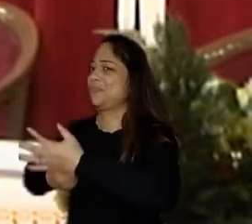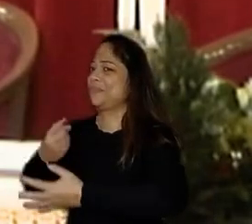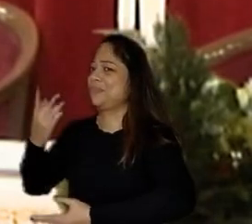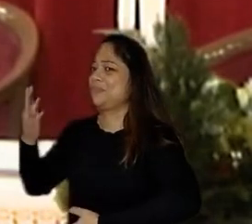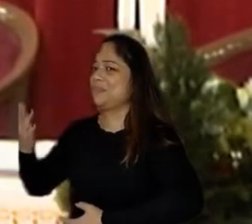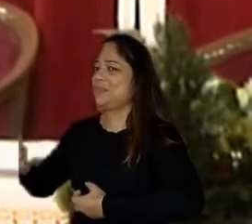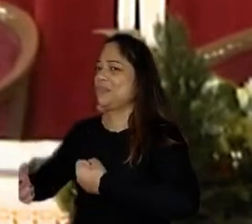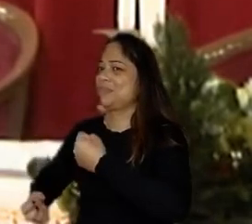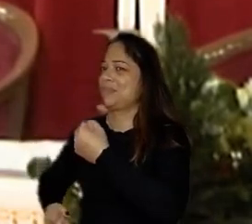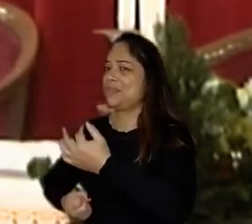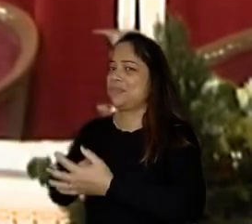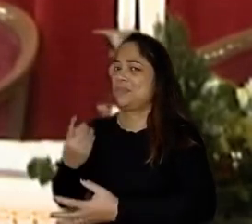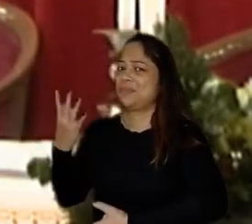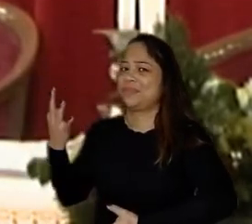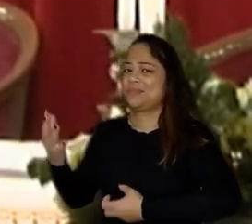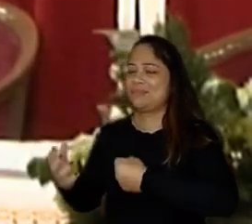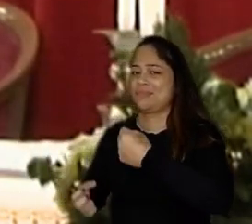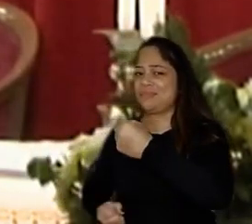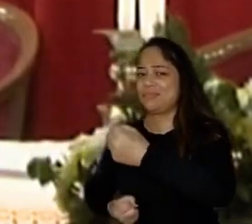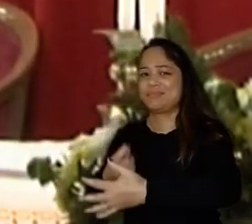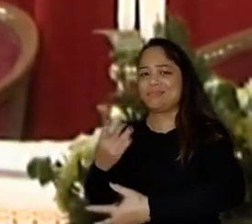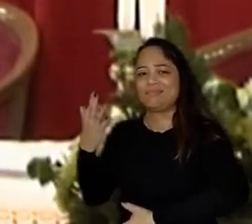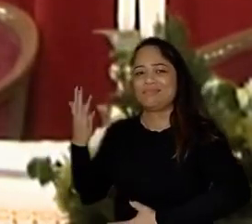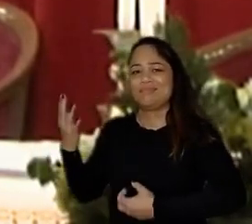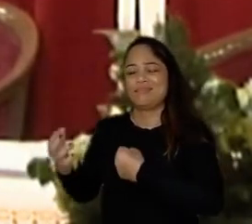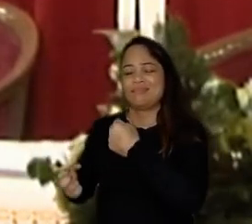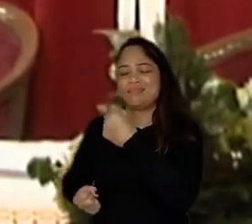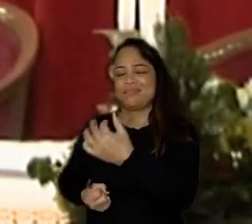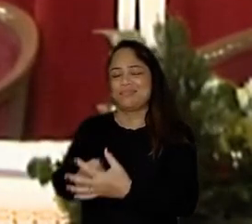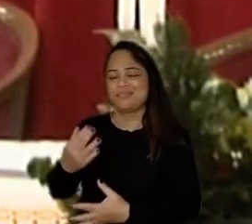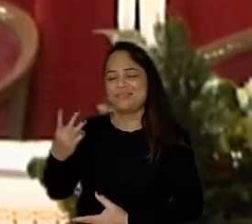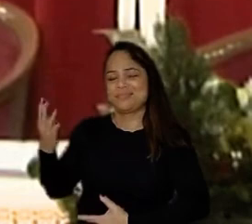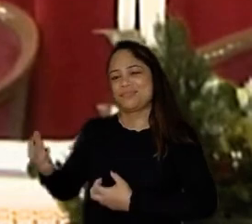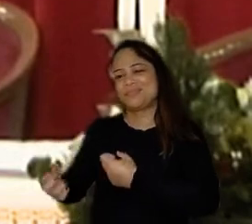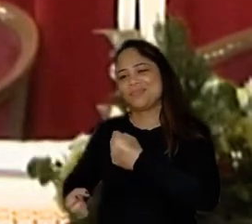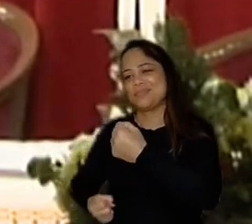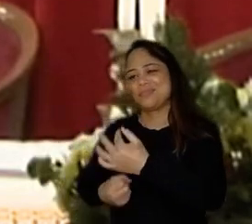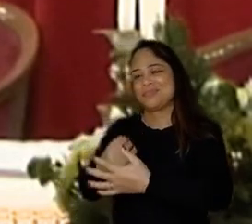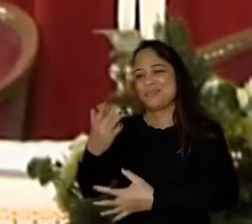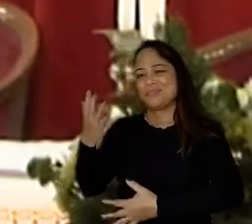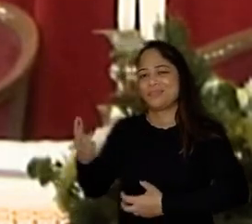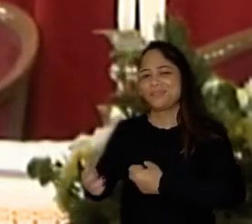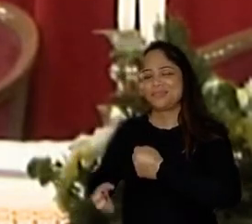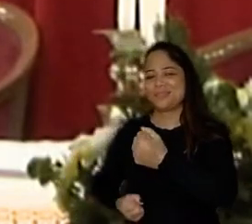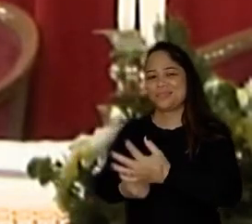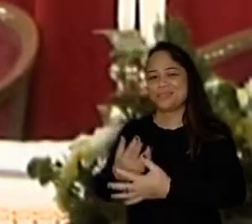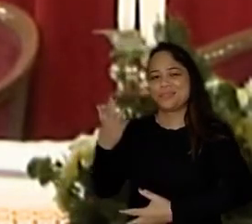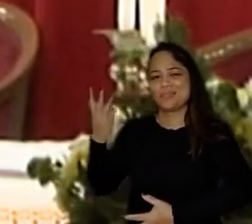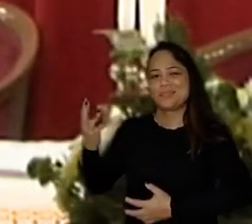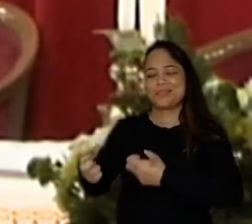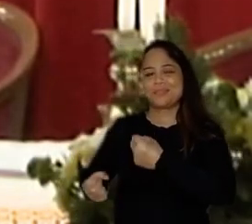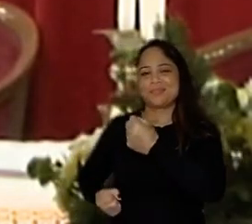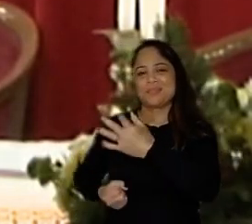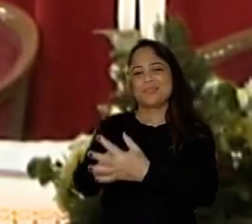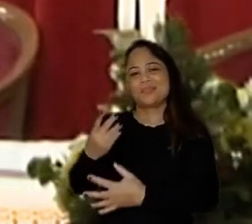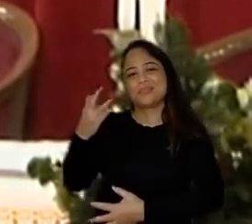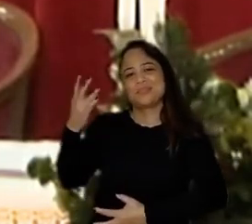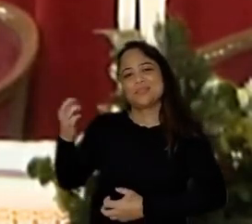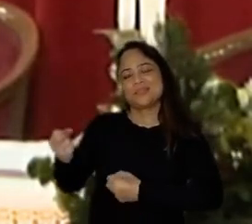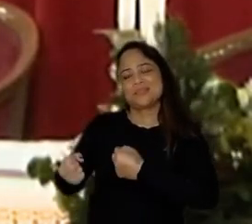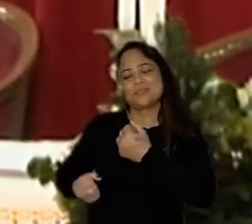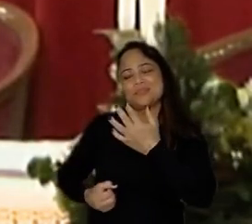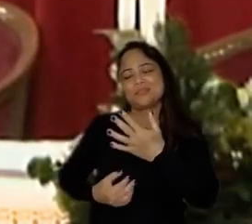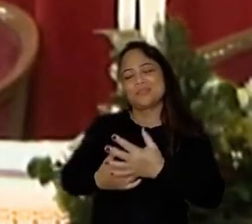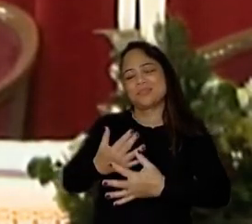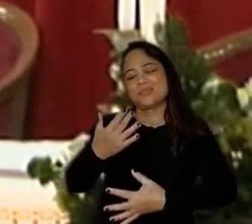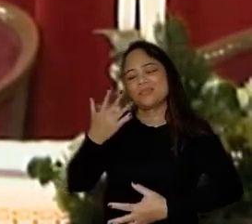Cantarola no Espírito. Solte um canto novo, vai. É um cântico de libertação. É um cântico dos remidos.